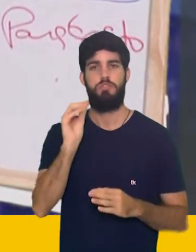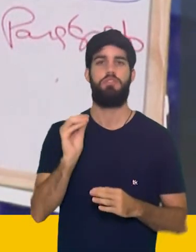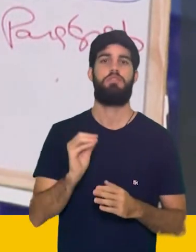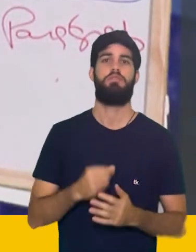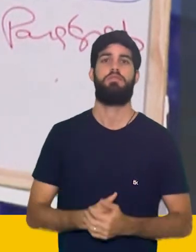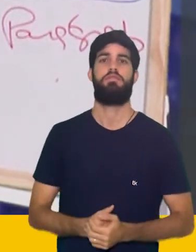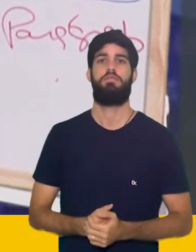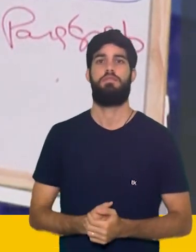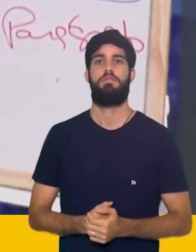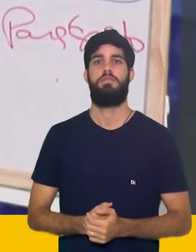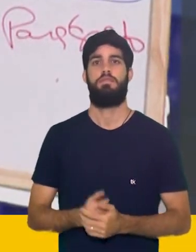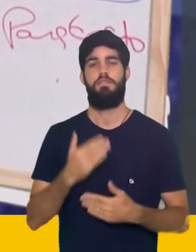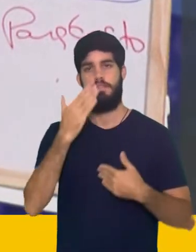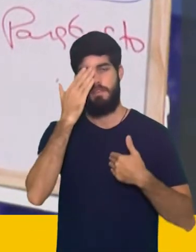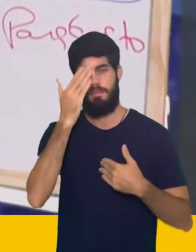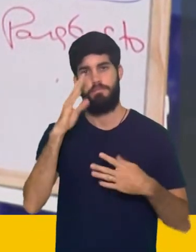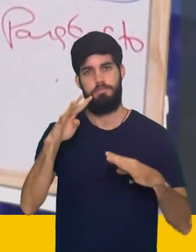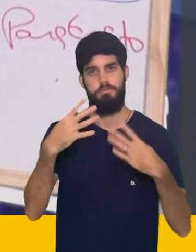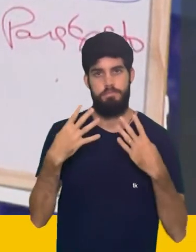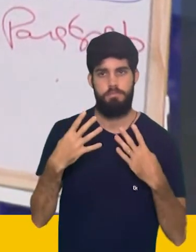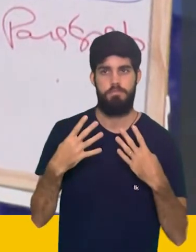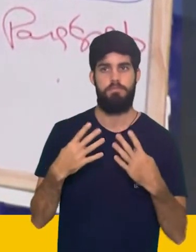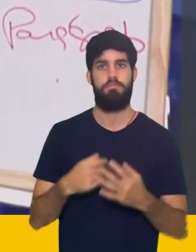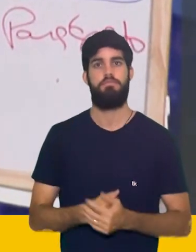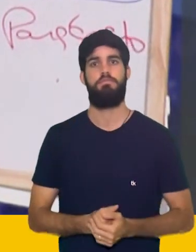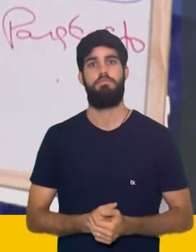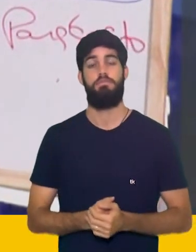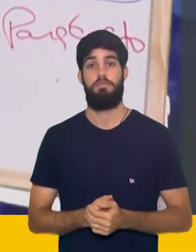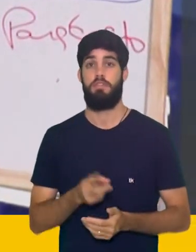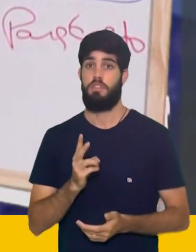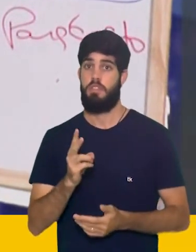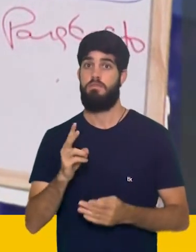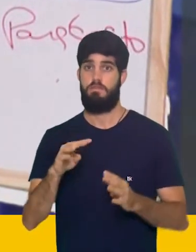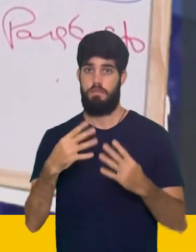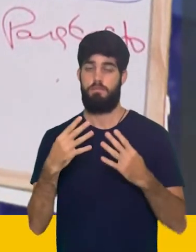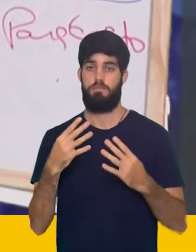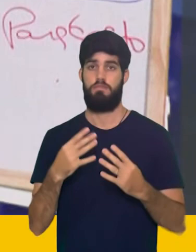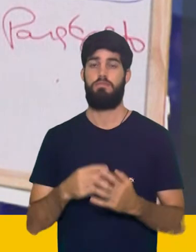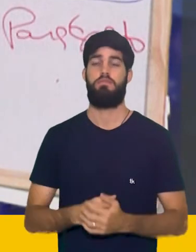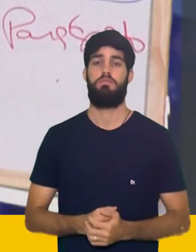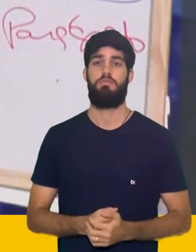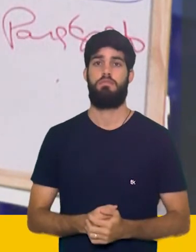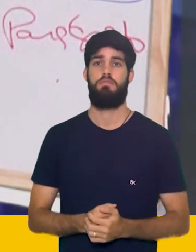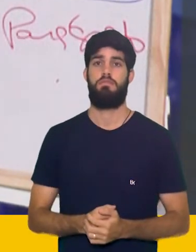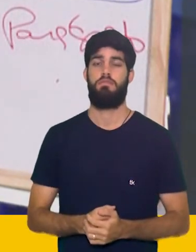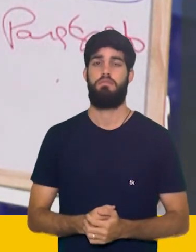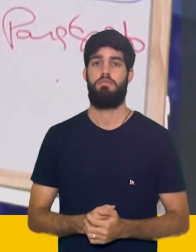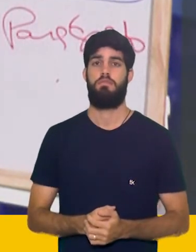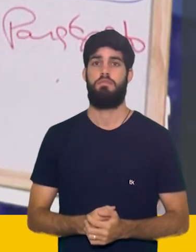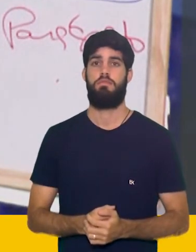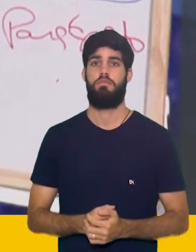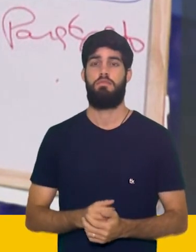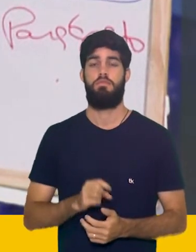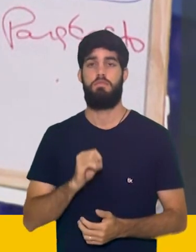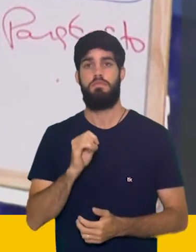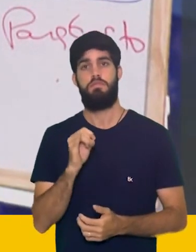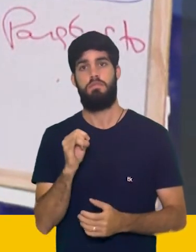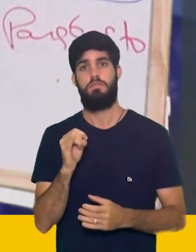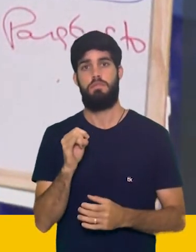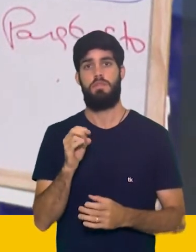cheiro. Obrigada pela atenção. Fiquem ligados nisso, certo?